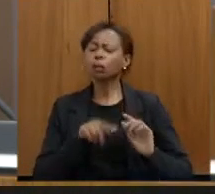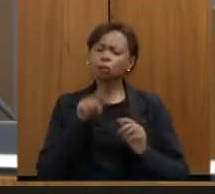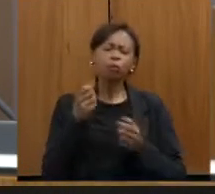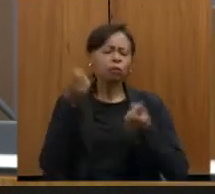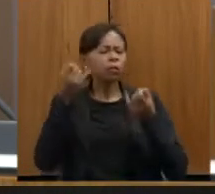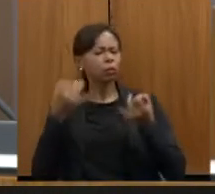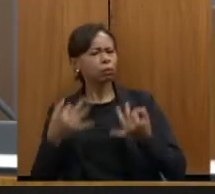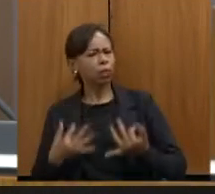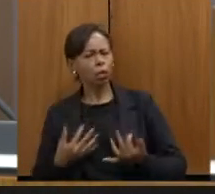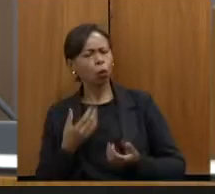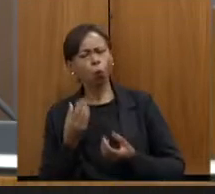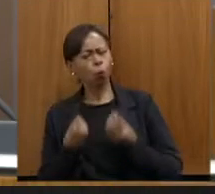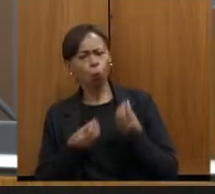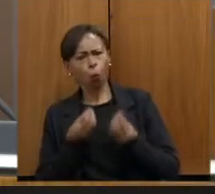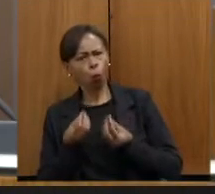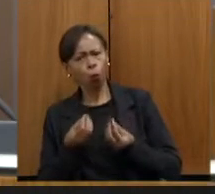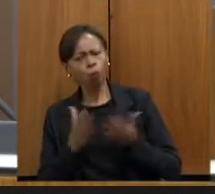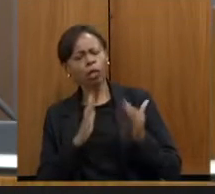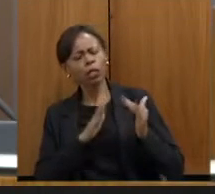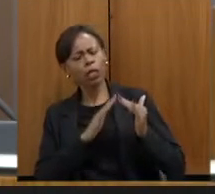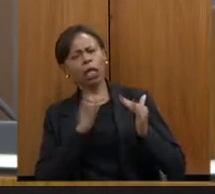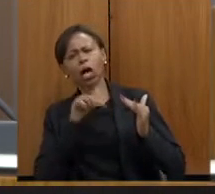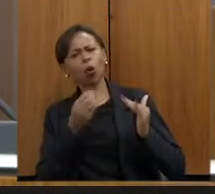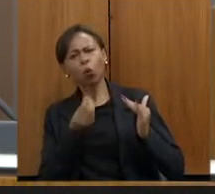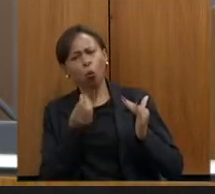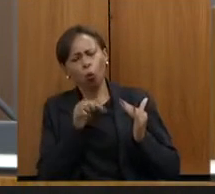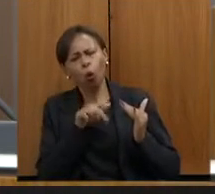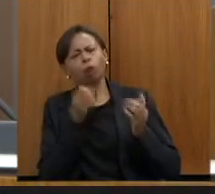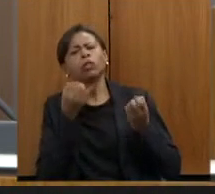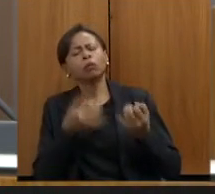conta a história do seu imóvel. ele fala assim, ah,